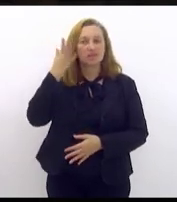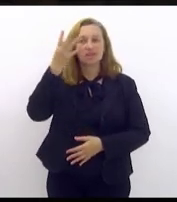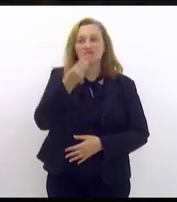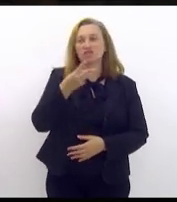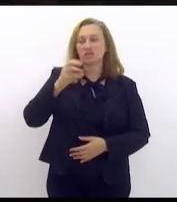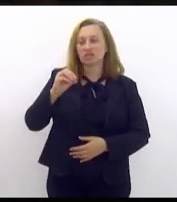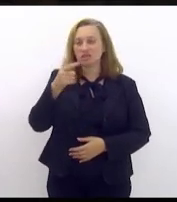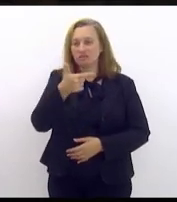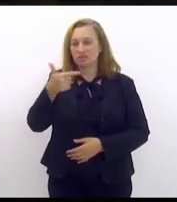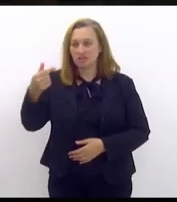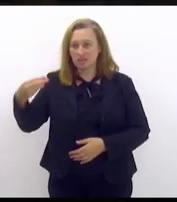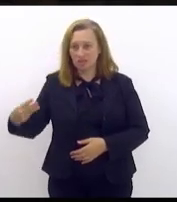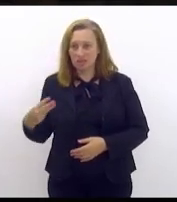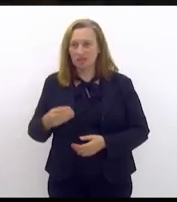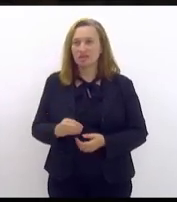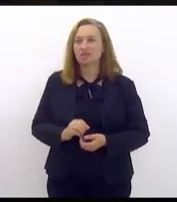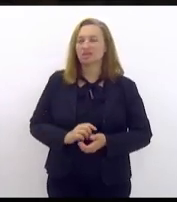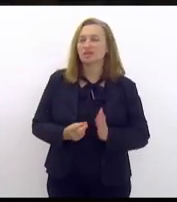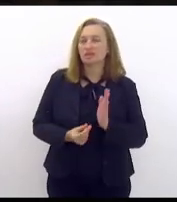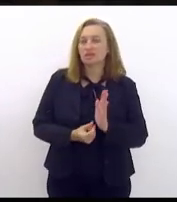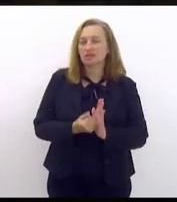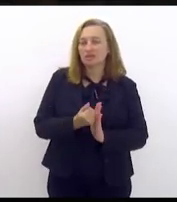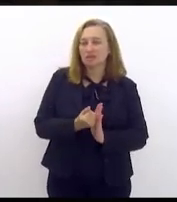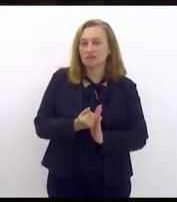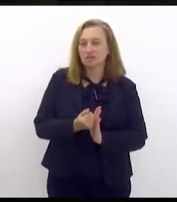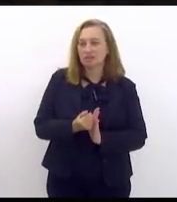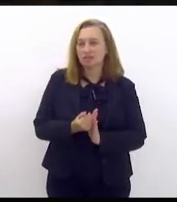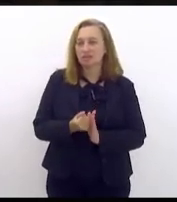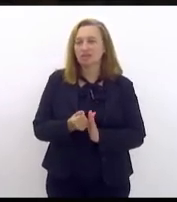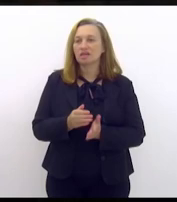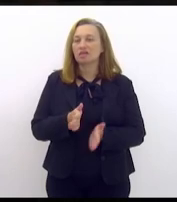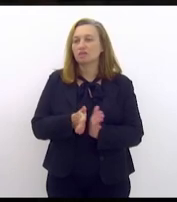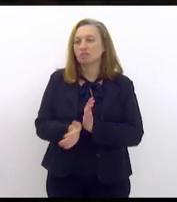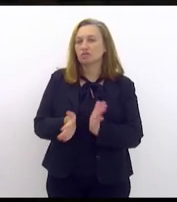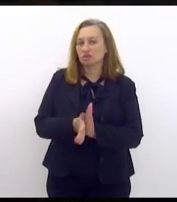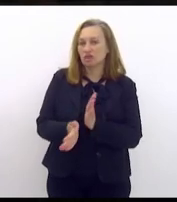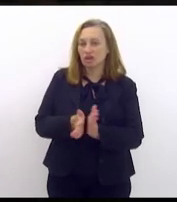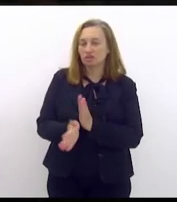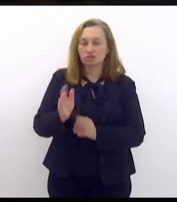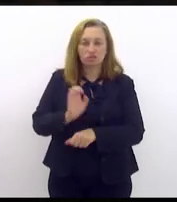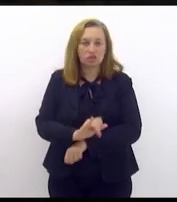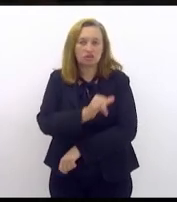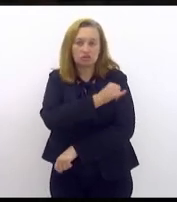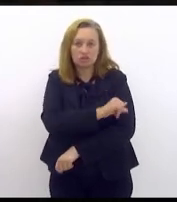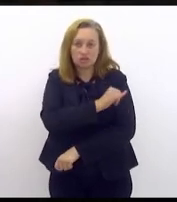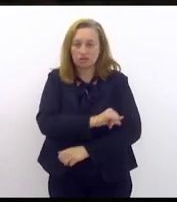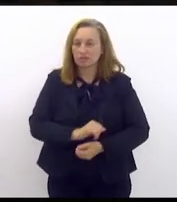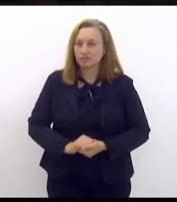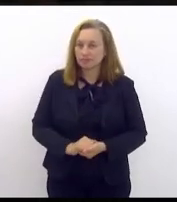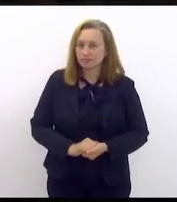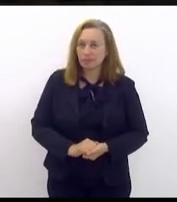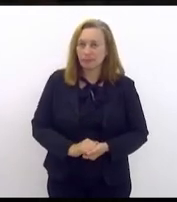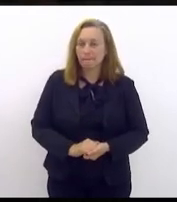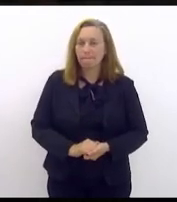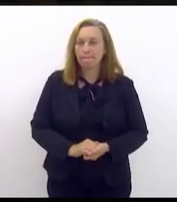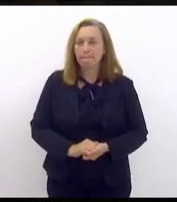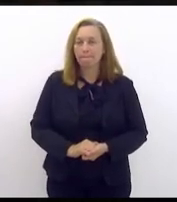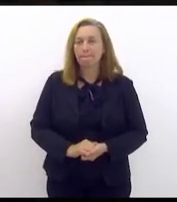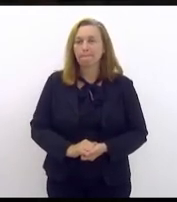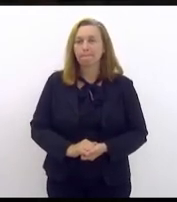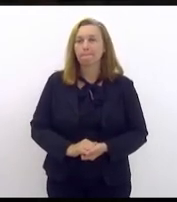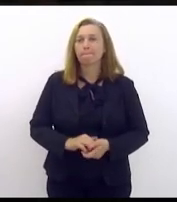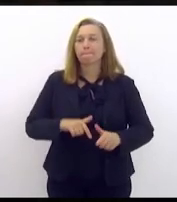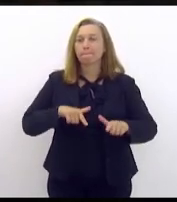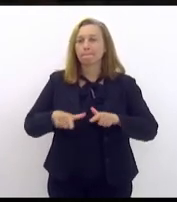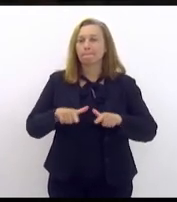23, que estima a receita e fixa a despesa do Estado do Rio de Janeiro para o exercício